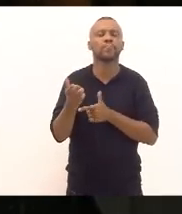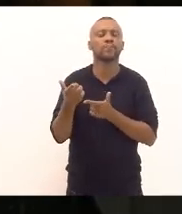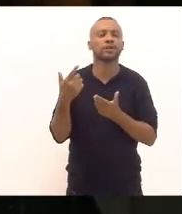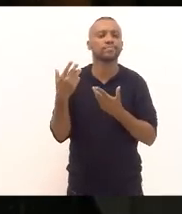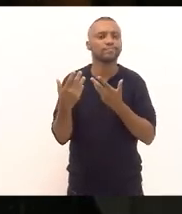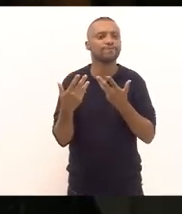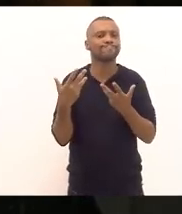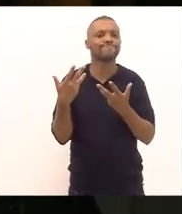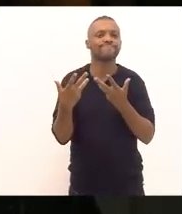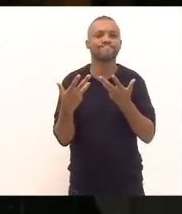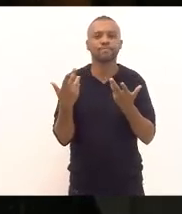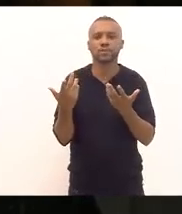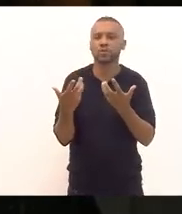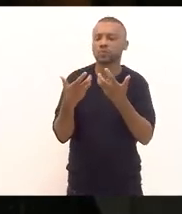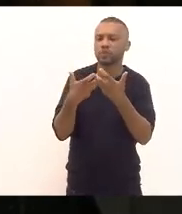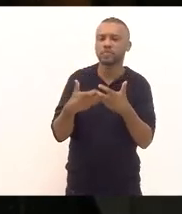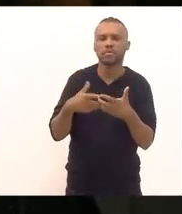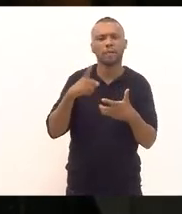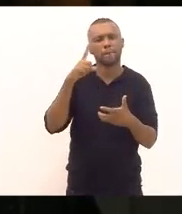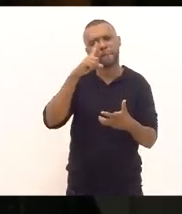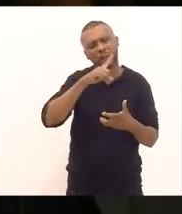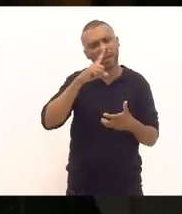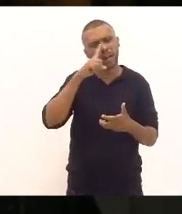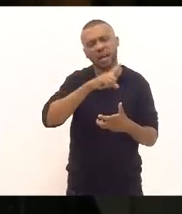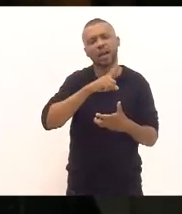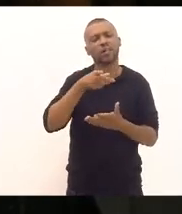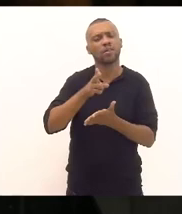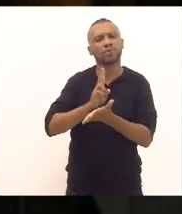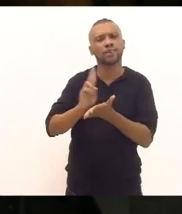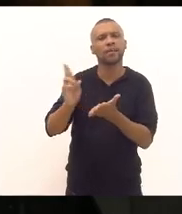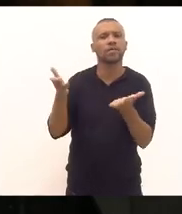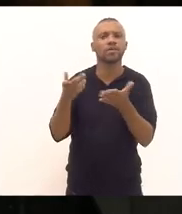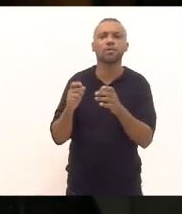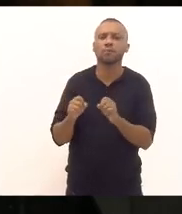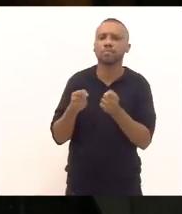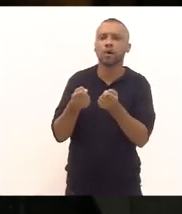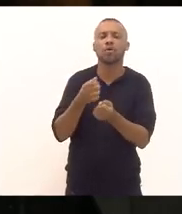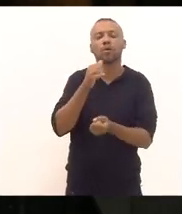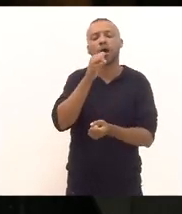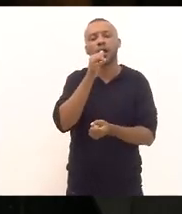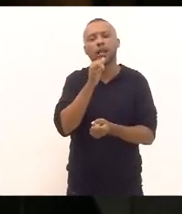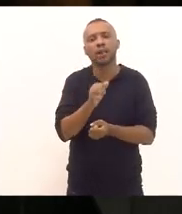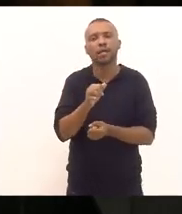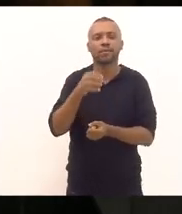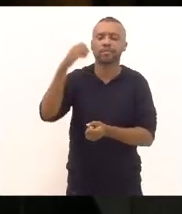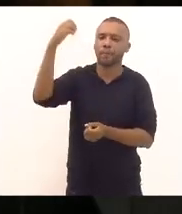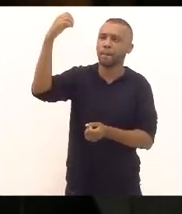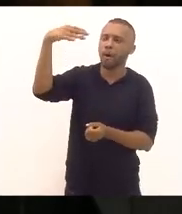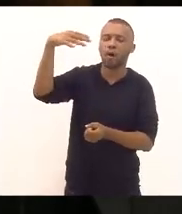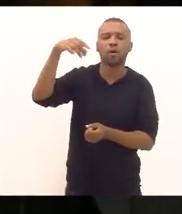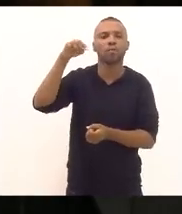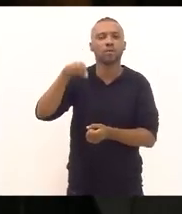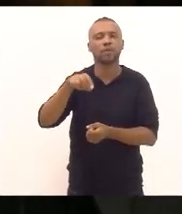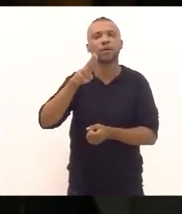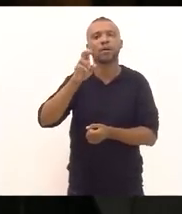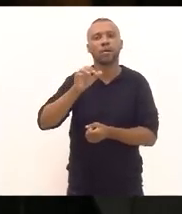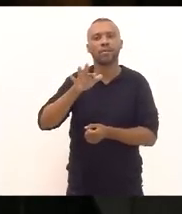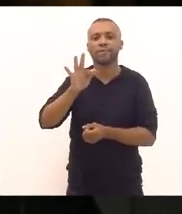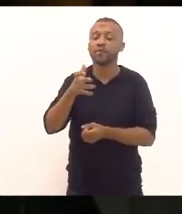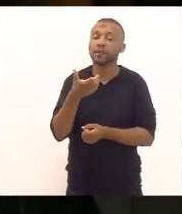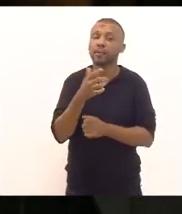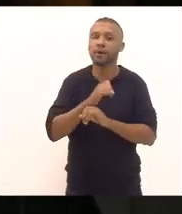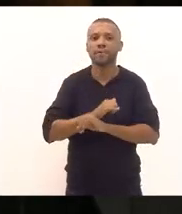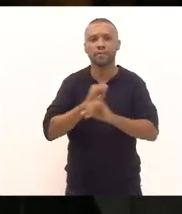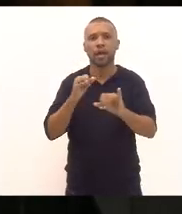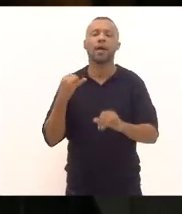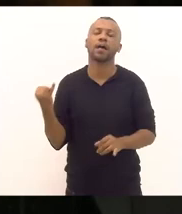funcionamento precário as dificuldades que estão enfrentando agora com instalações elétricas não entre se não querer que dizer